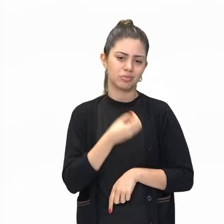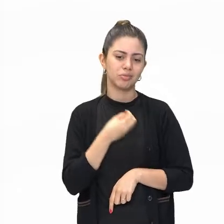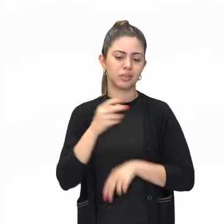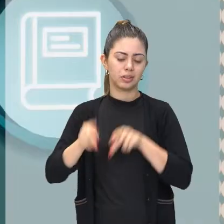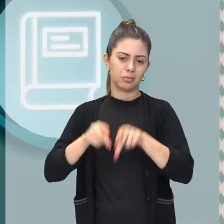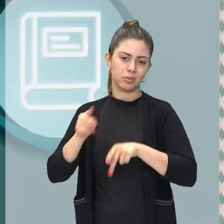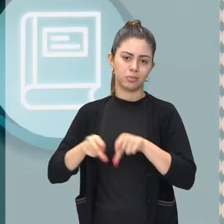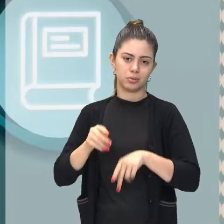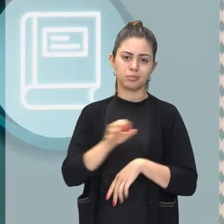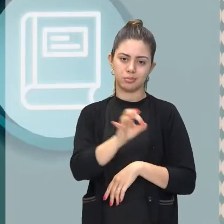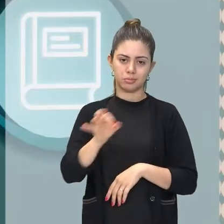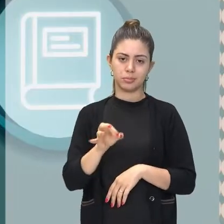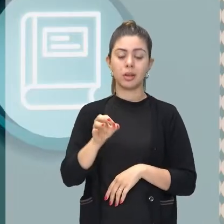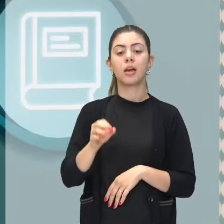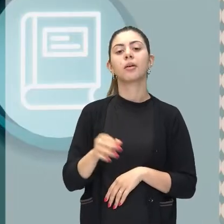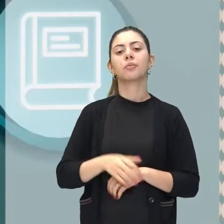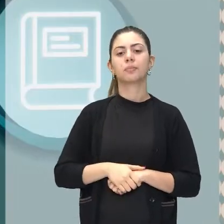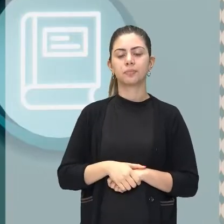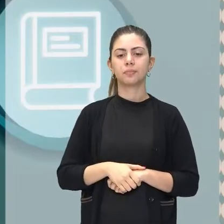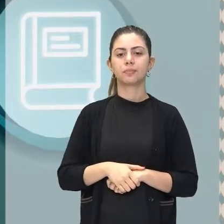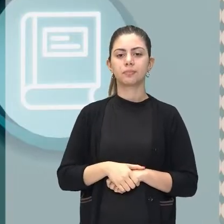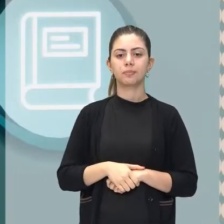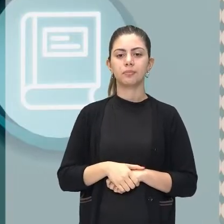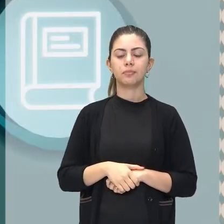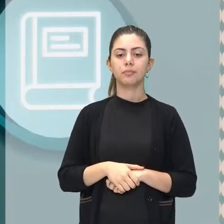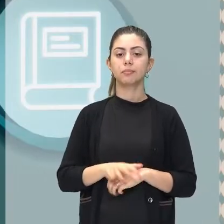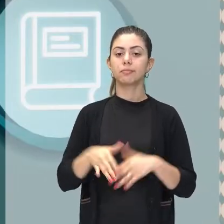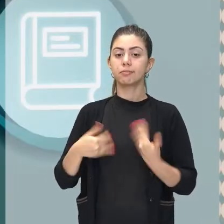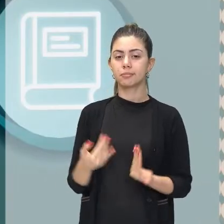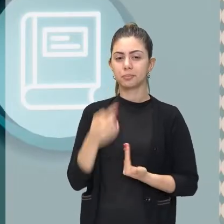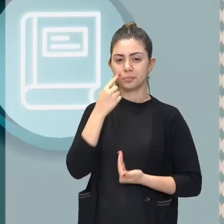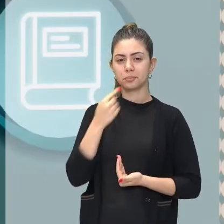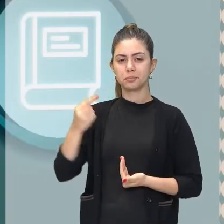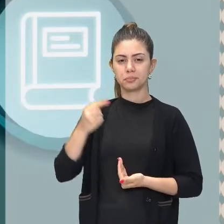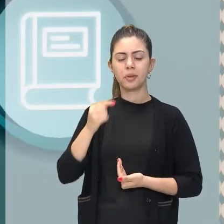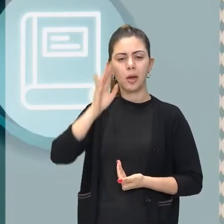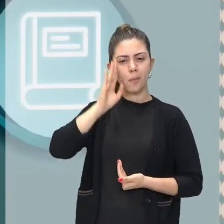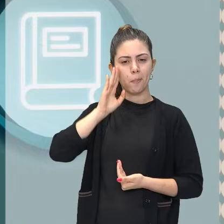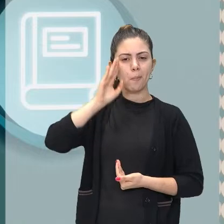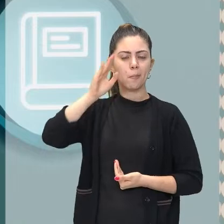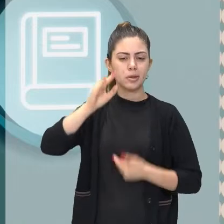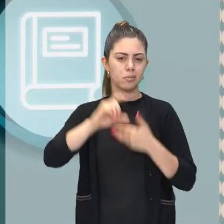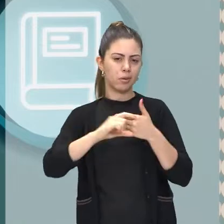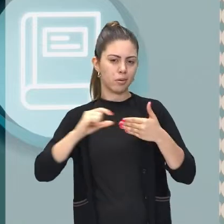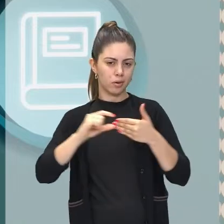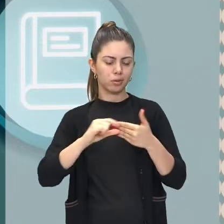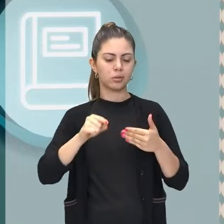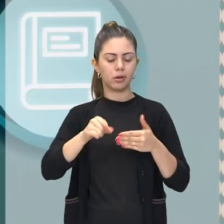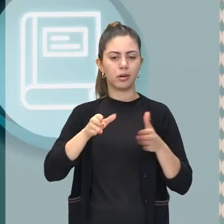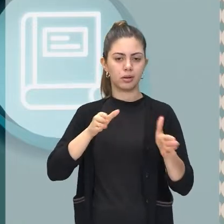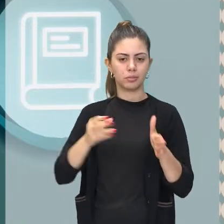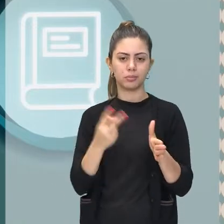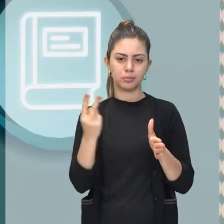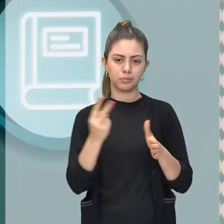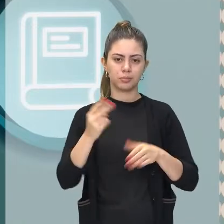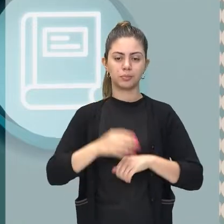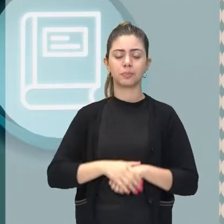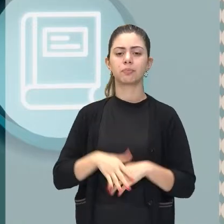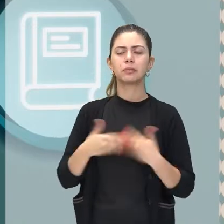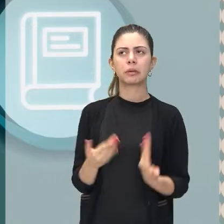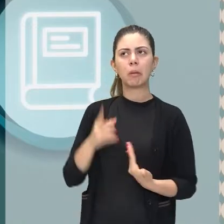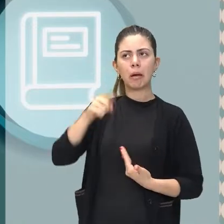povo, principalmente naquela época, certo? Vamos para os principais autores dessa segunda fase. Quem